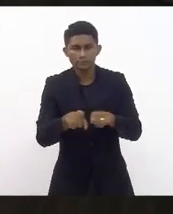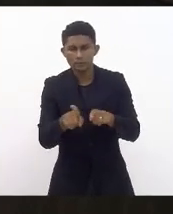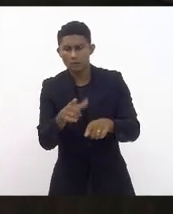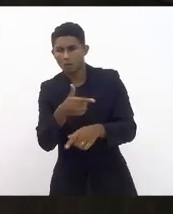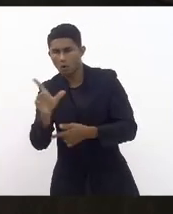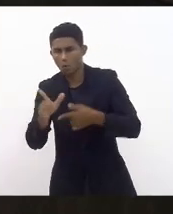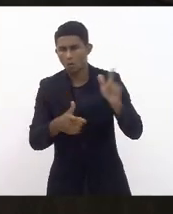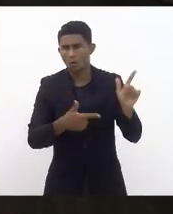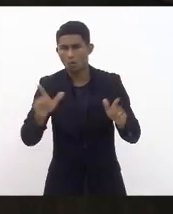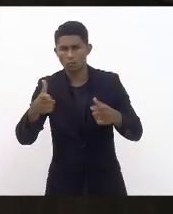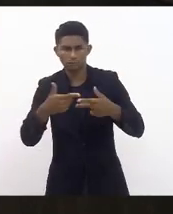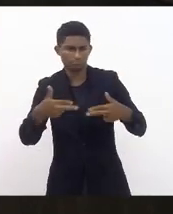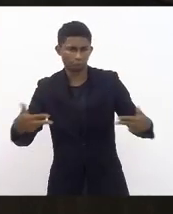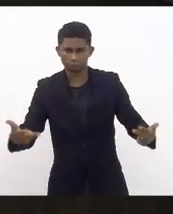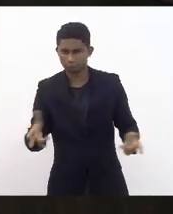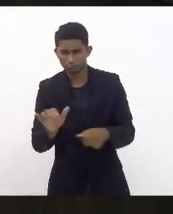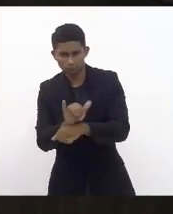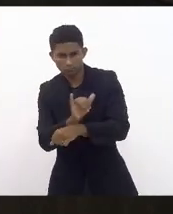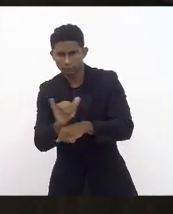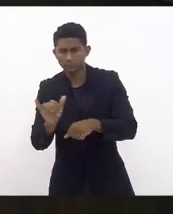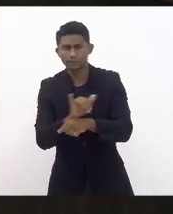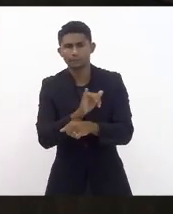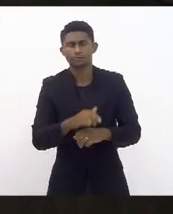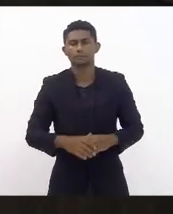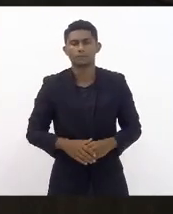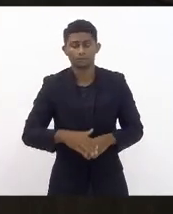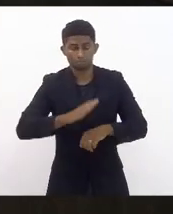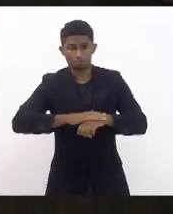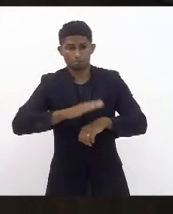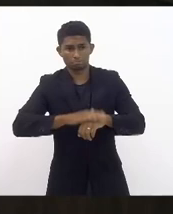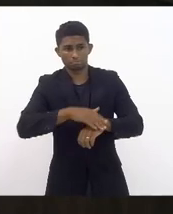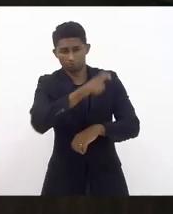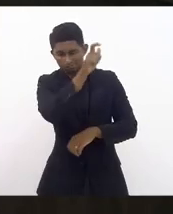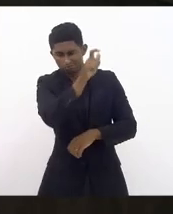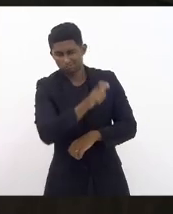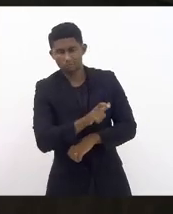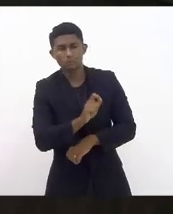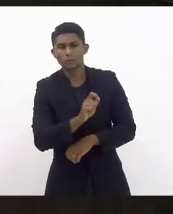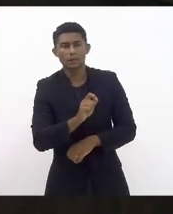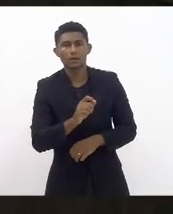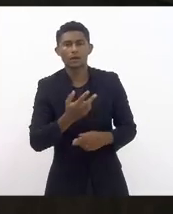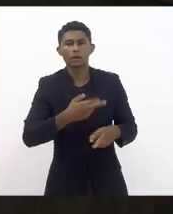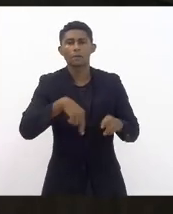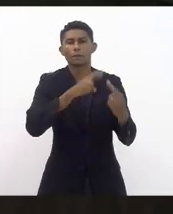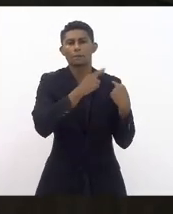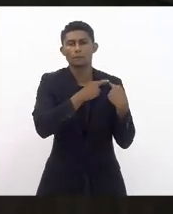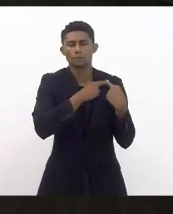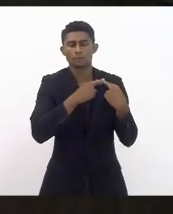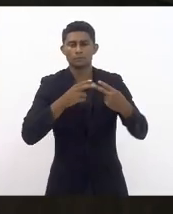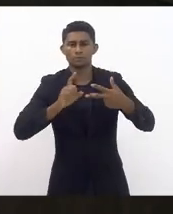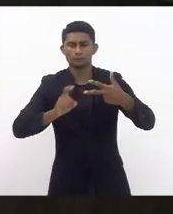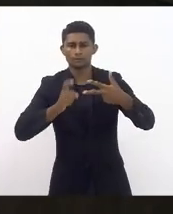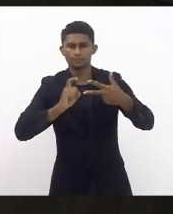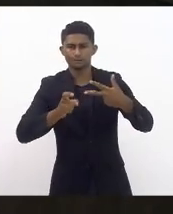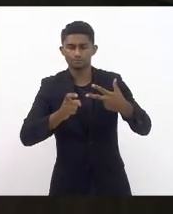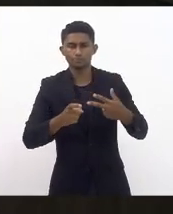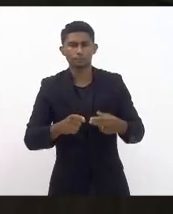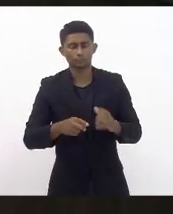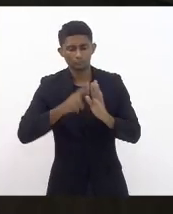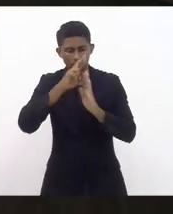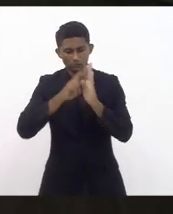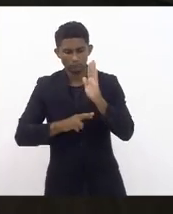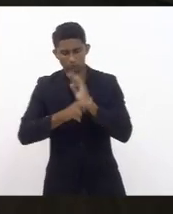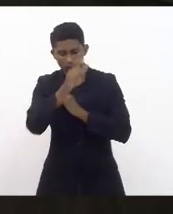outras providências. Autor, Poder Executivo. Relator,